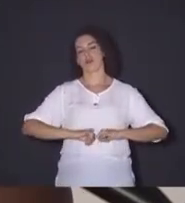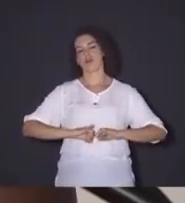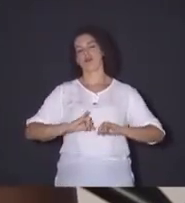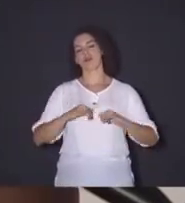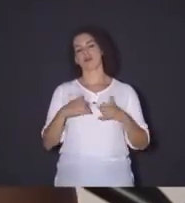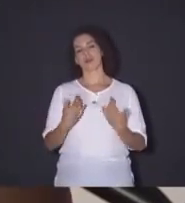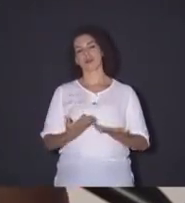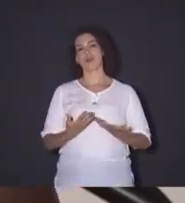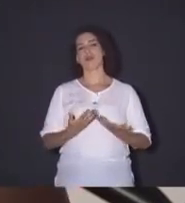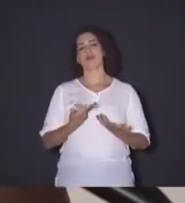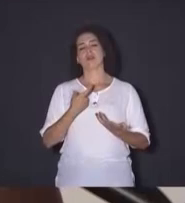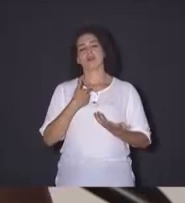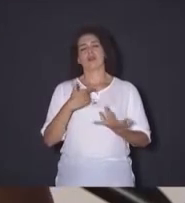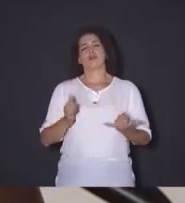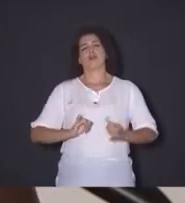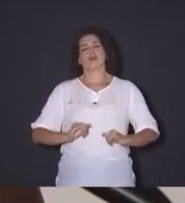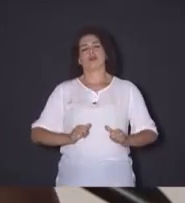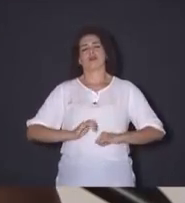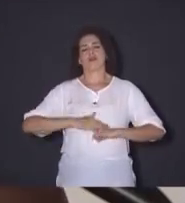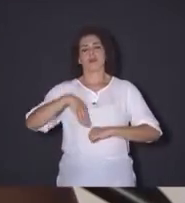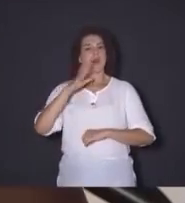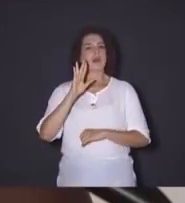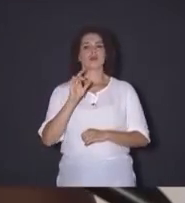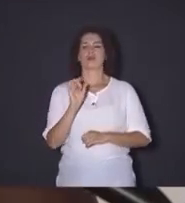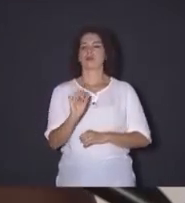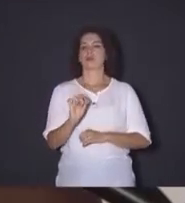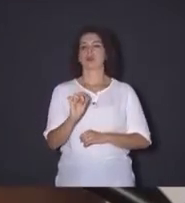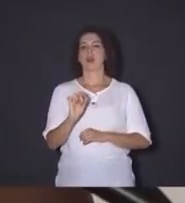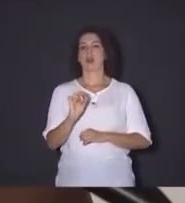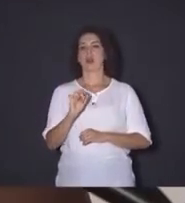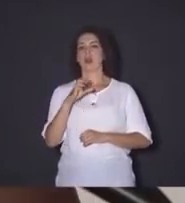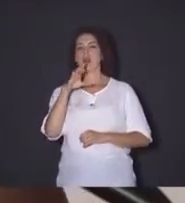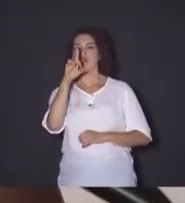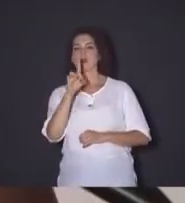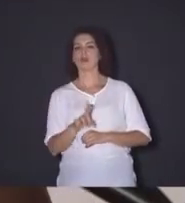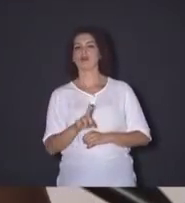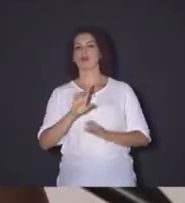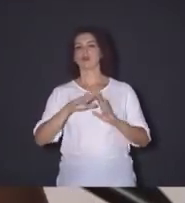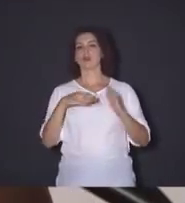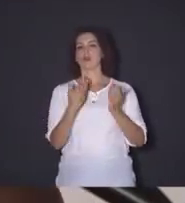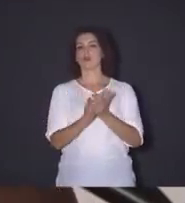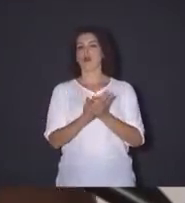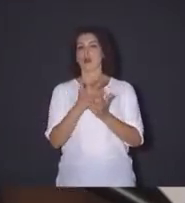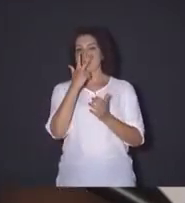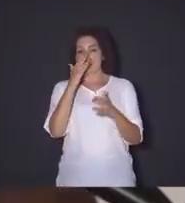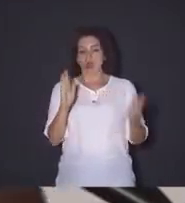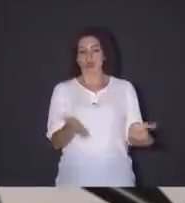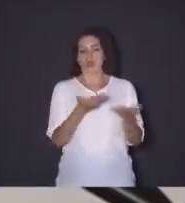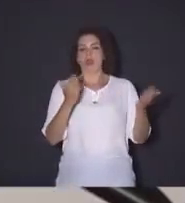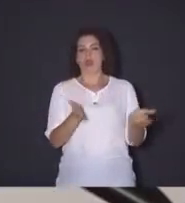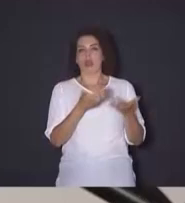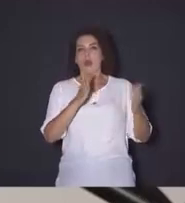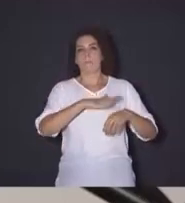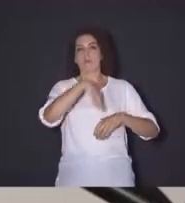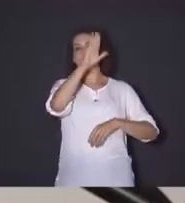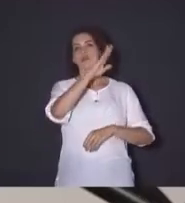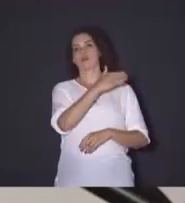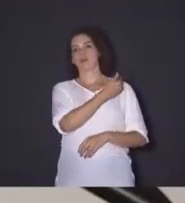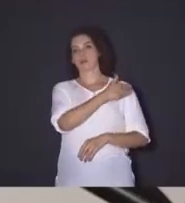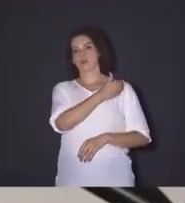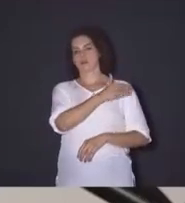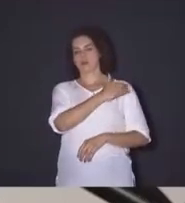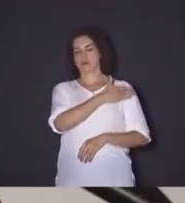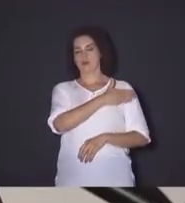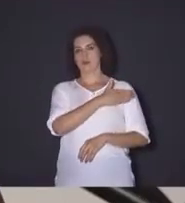deixa dolorido é que o próprio gestor da escola faz com que isso fique mais forte o que ocorre eu sei que aqui